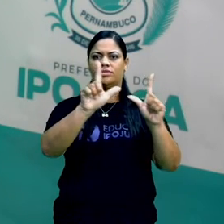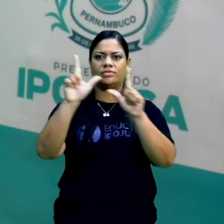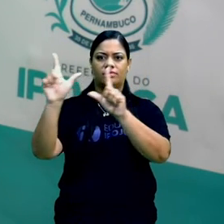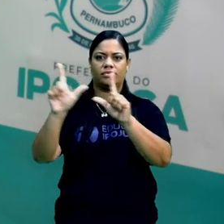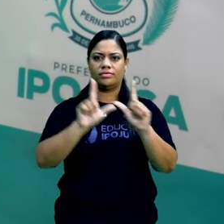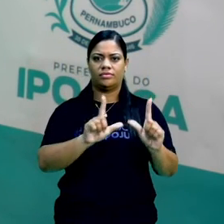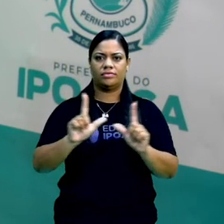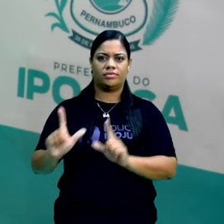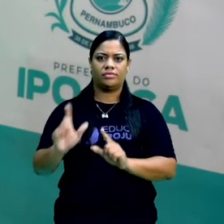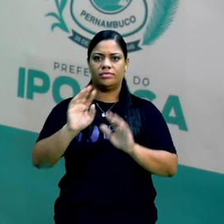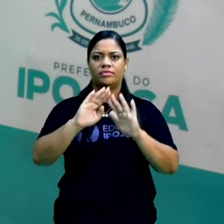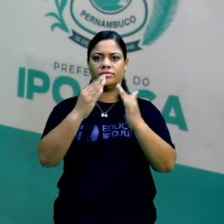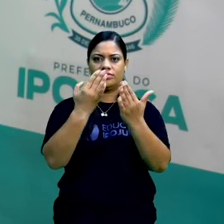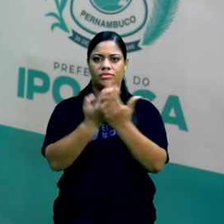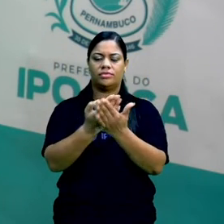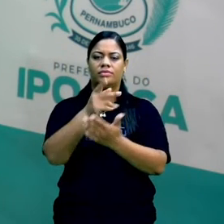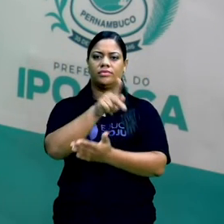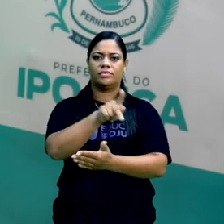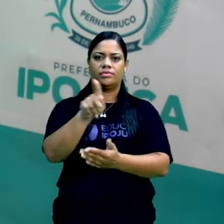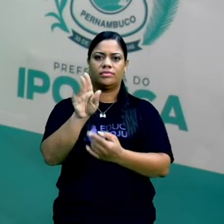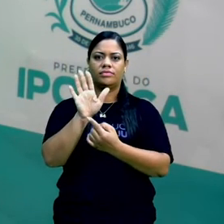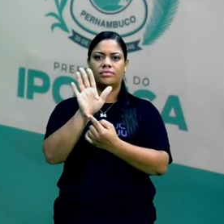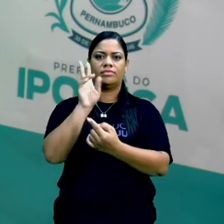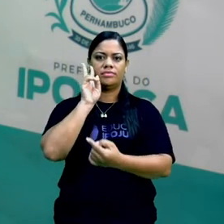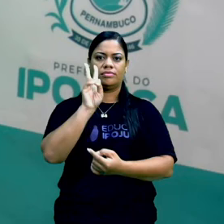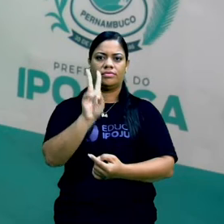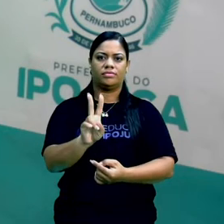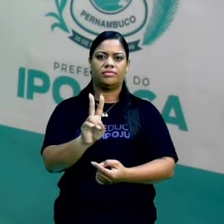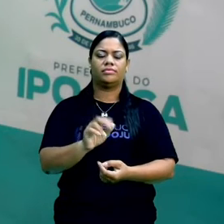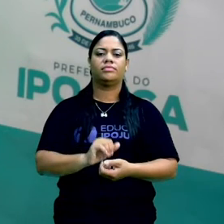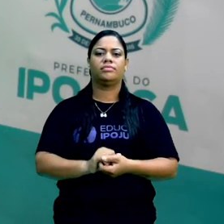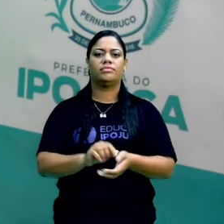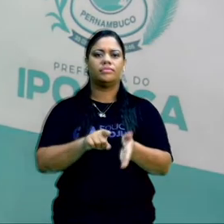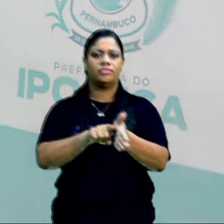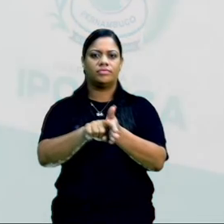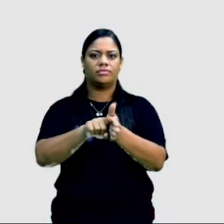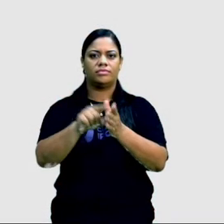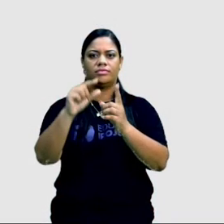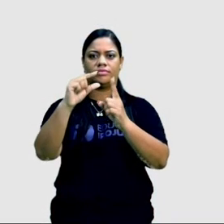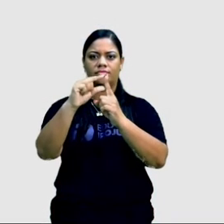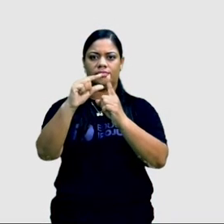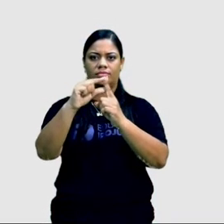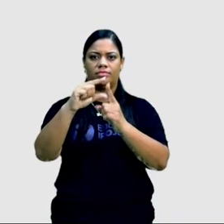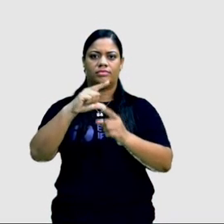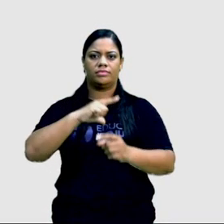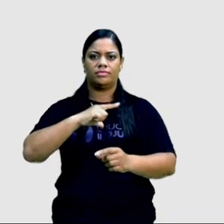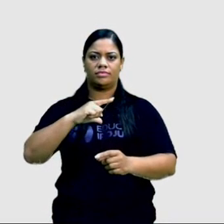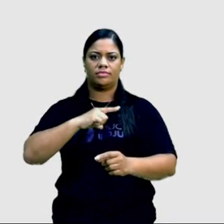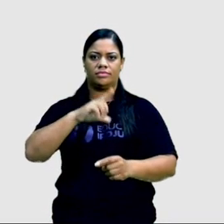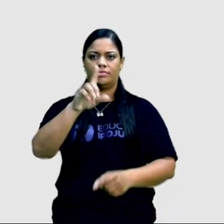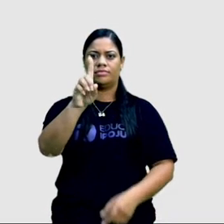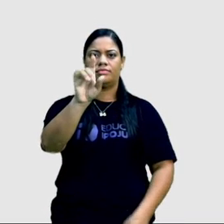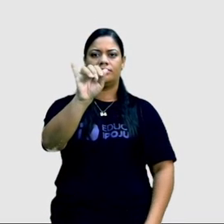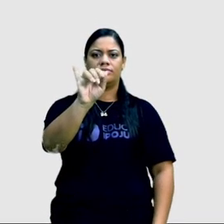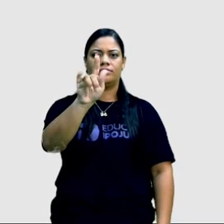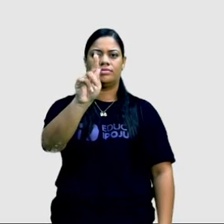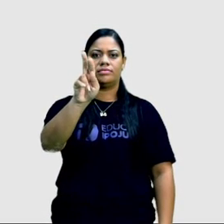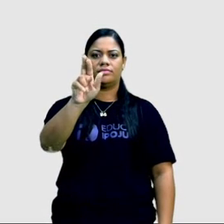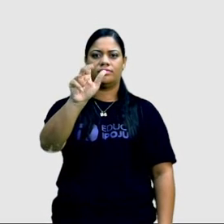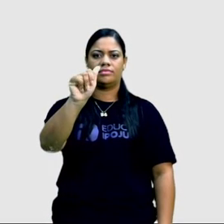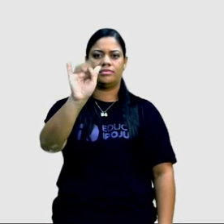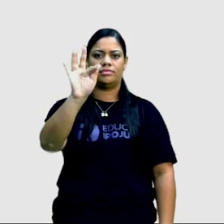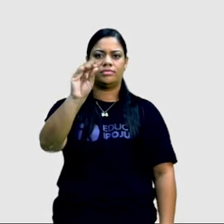para a escola, para a professora ver. Então, pesquise palavras que tenham dígrafos